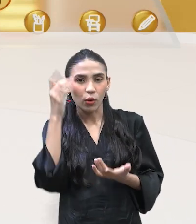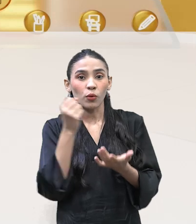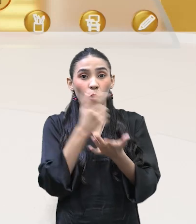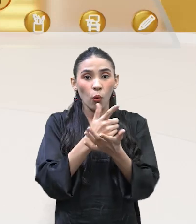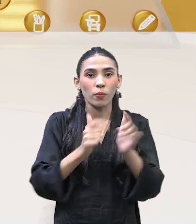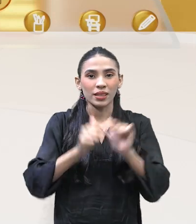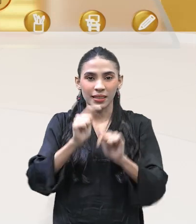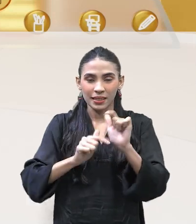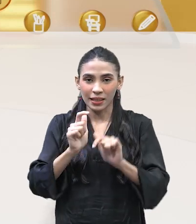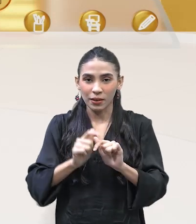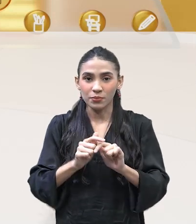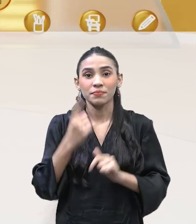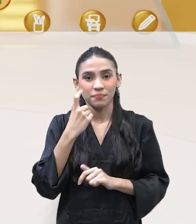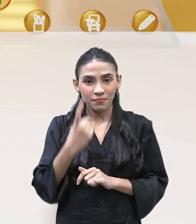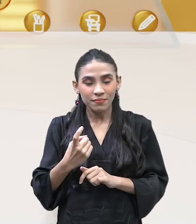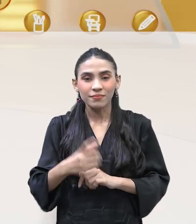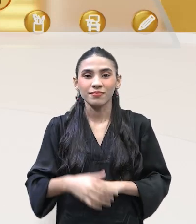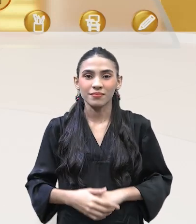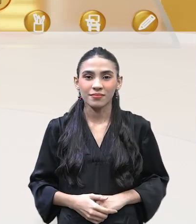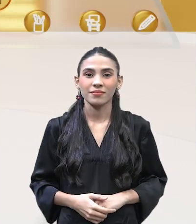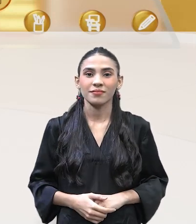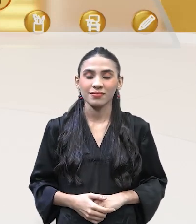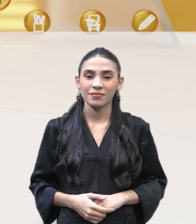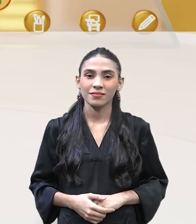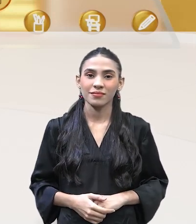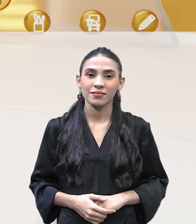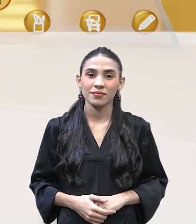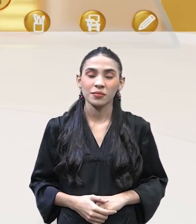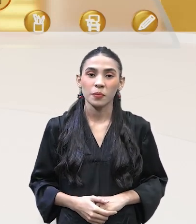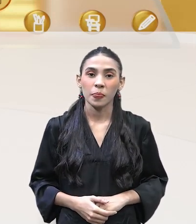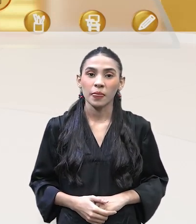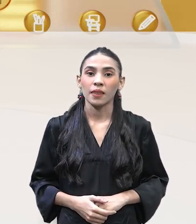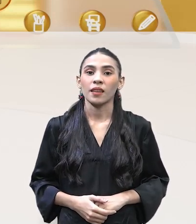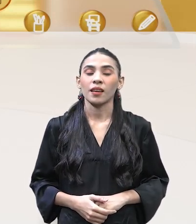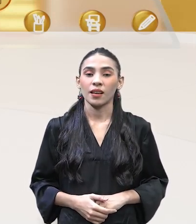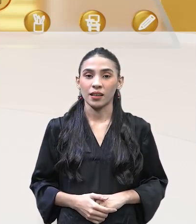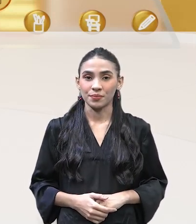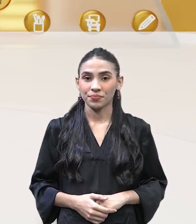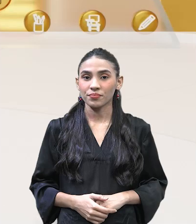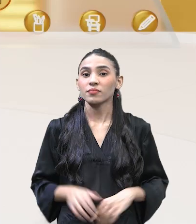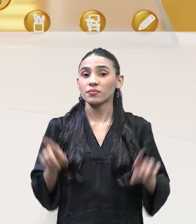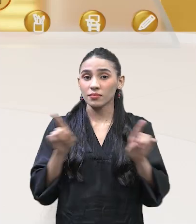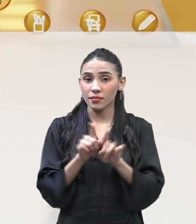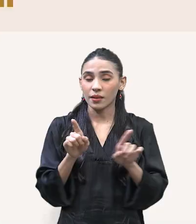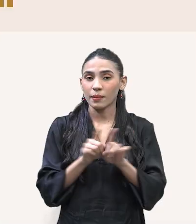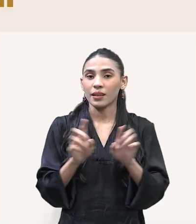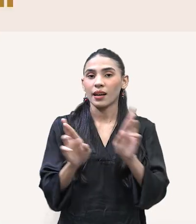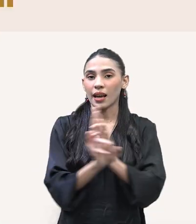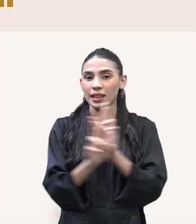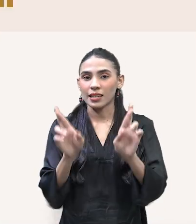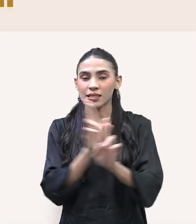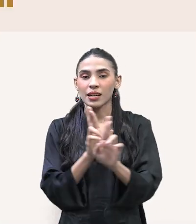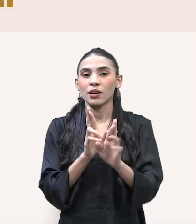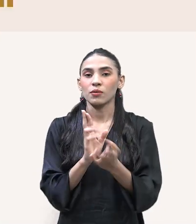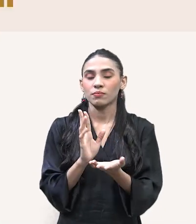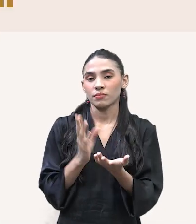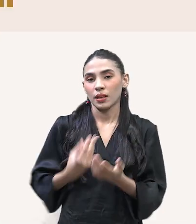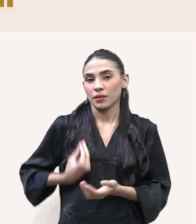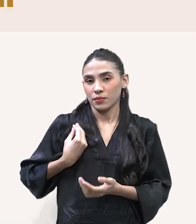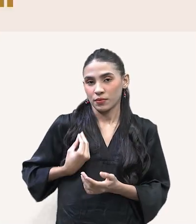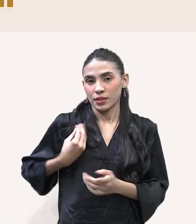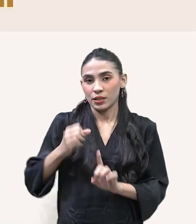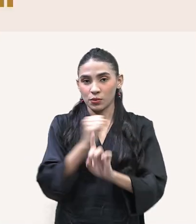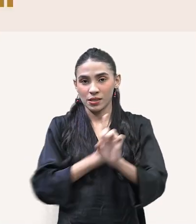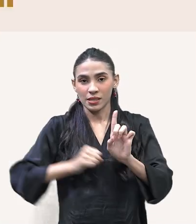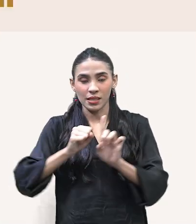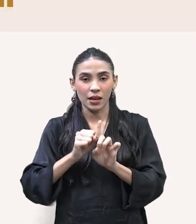abordado, né? É interessante isso. Isso mesmo. E aí nós temos também a questão da relação com a realidade social,